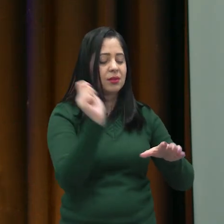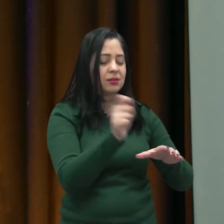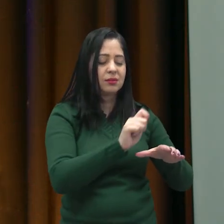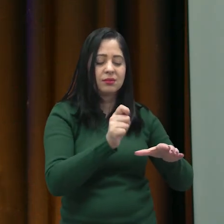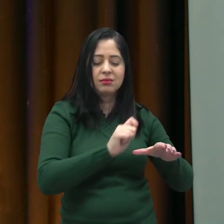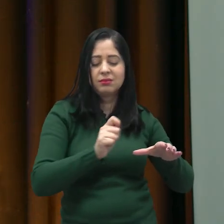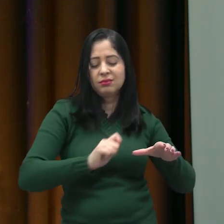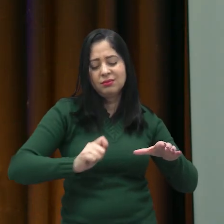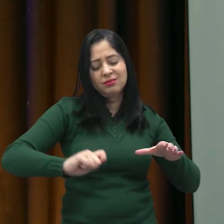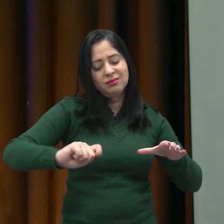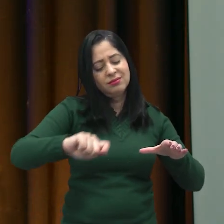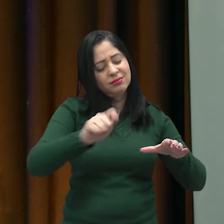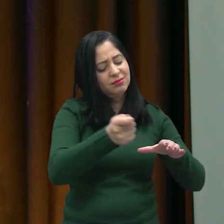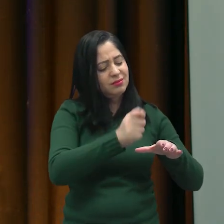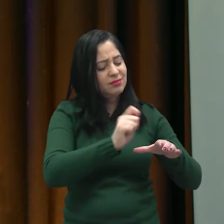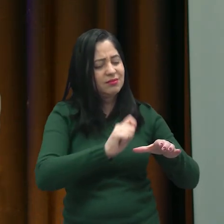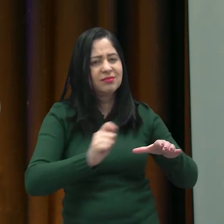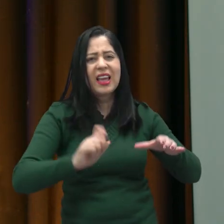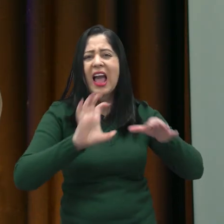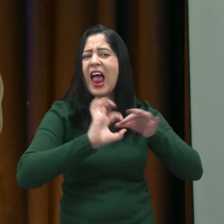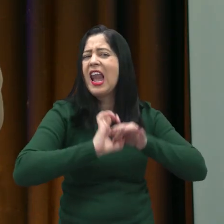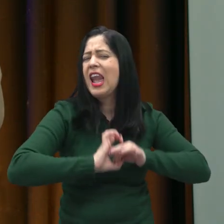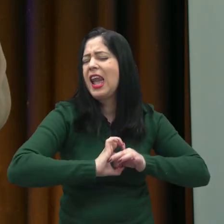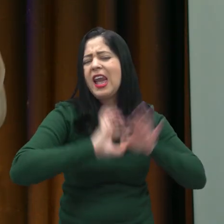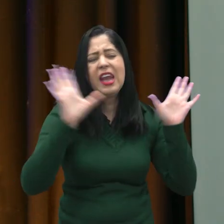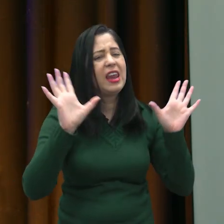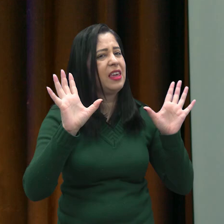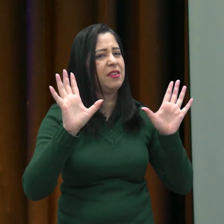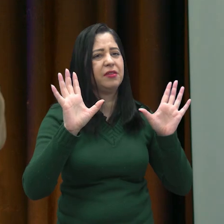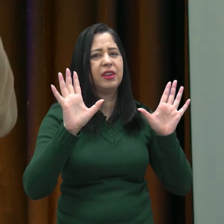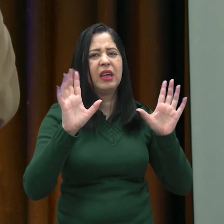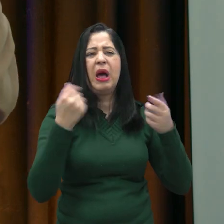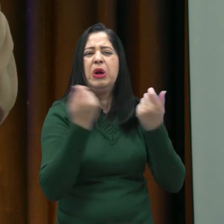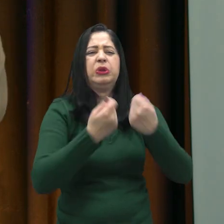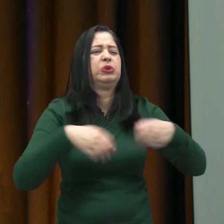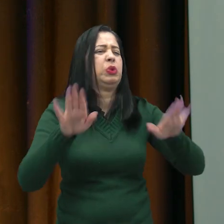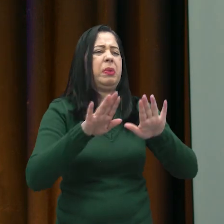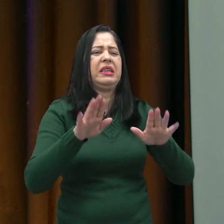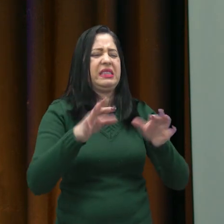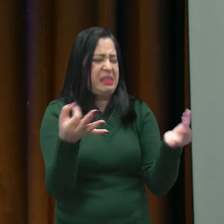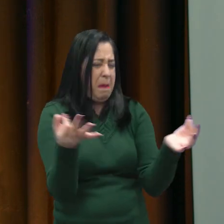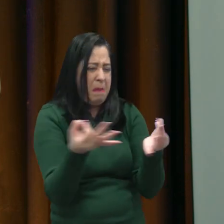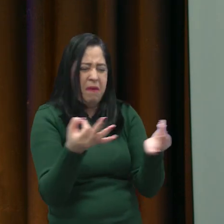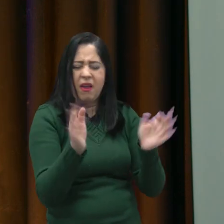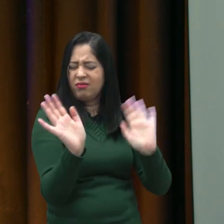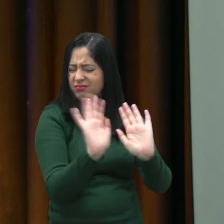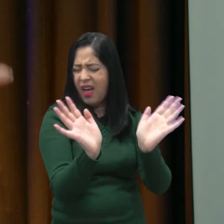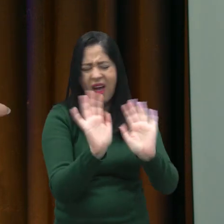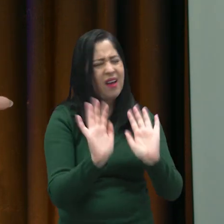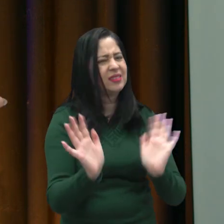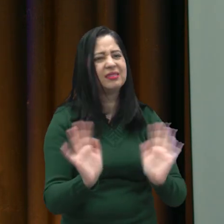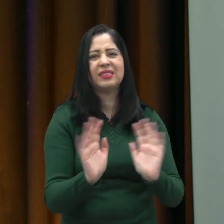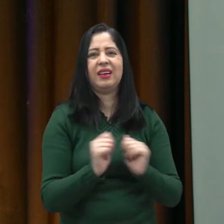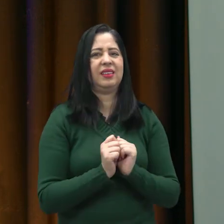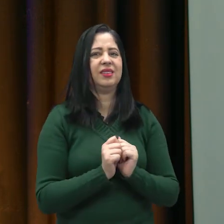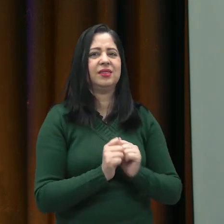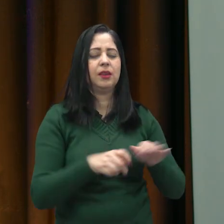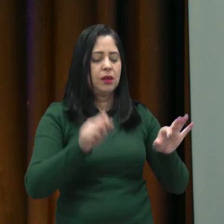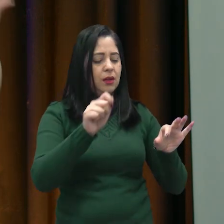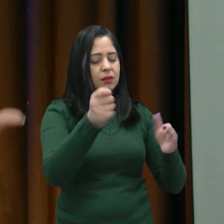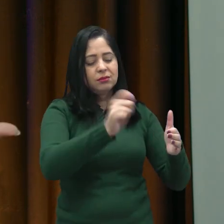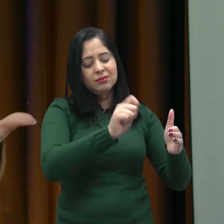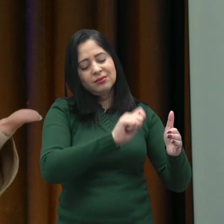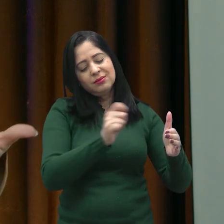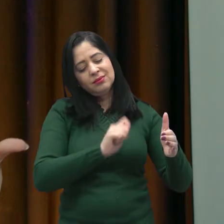deixar fluir. O que tiver vontade de desenhar, de como pintar, sem se preocupar se sabe desenhar bem ou